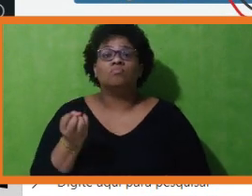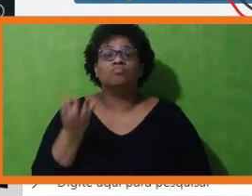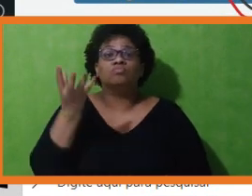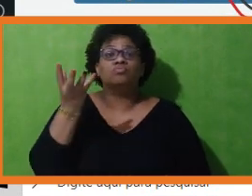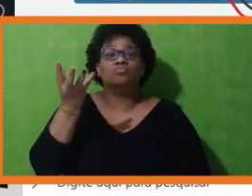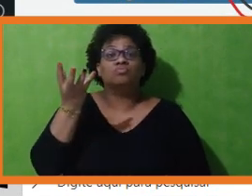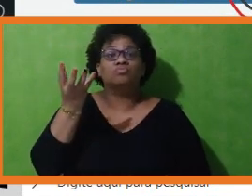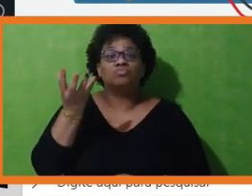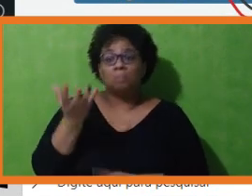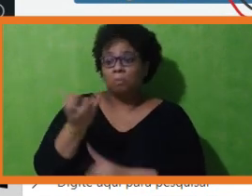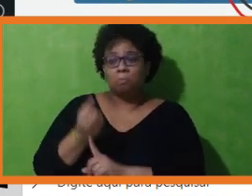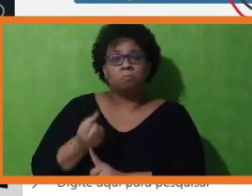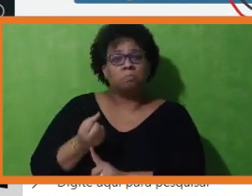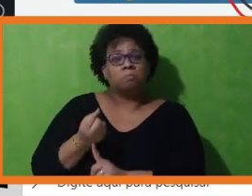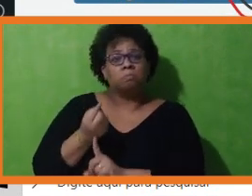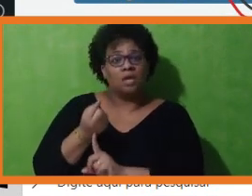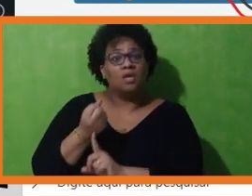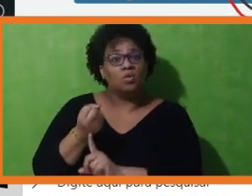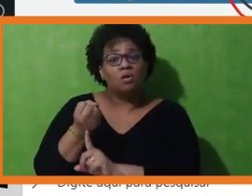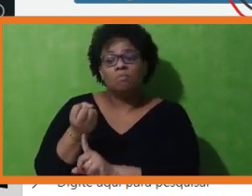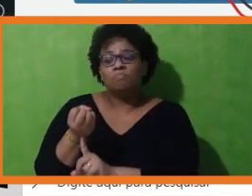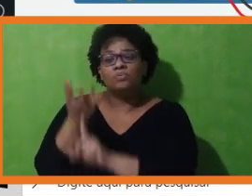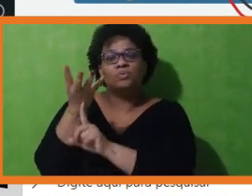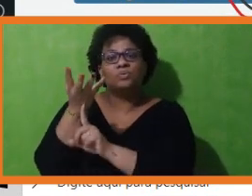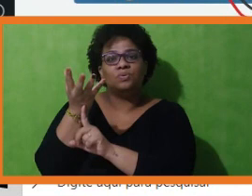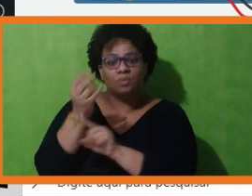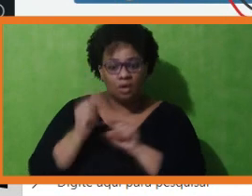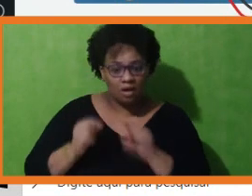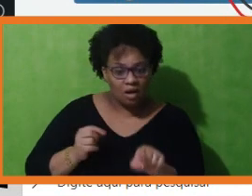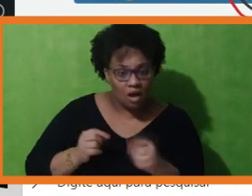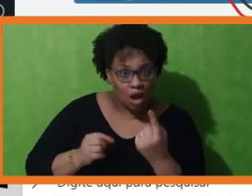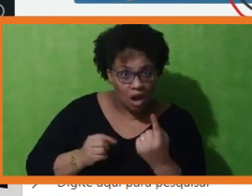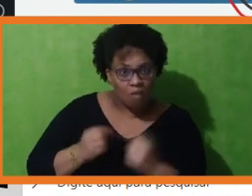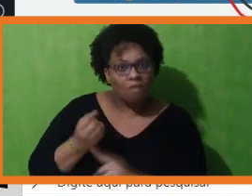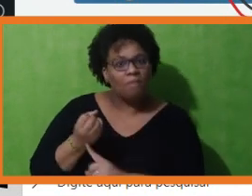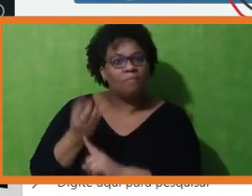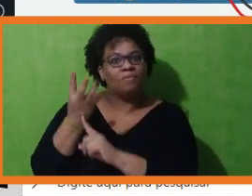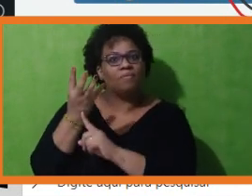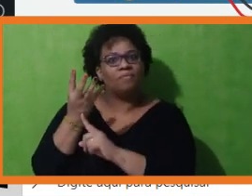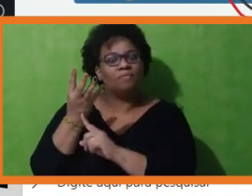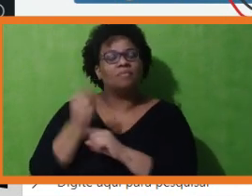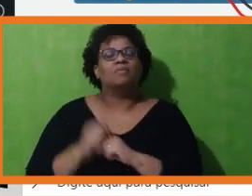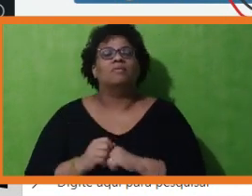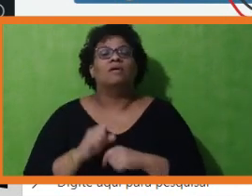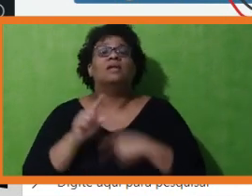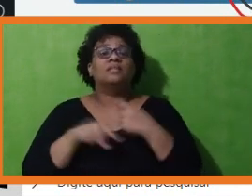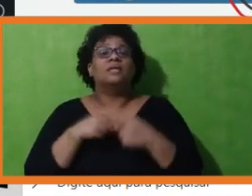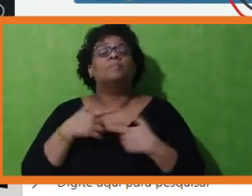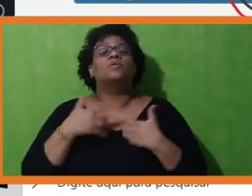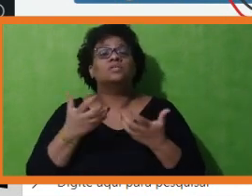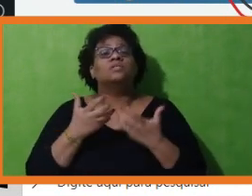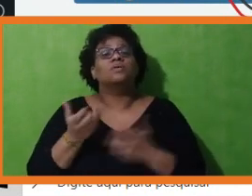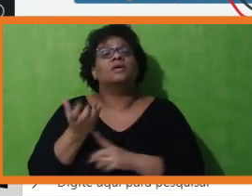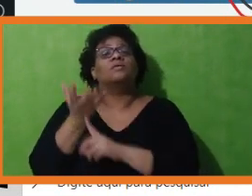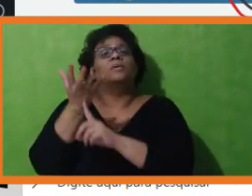quê? Que ele acenda. Até agora o LED está desligado. Eu quero que o LED acenda quando o botão 1 for igual a 1. Depois eu quero